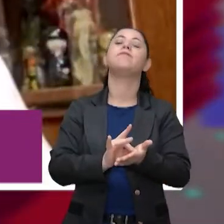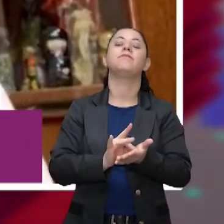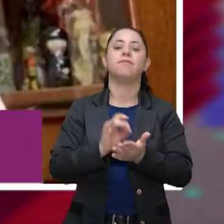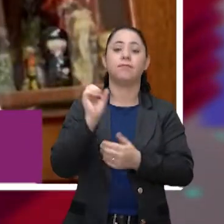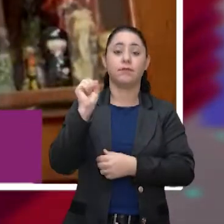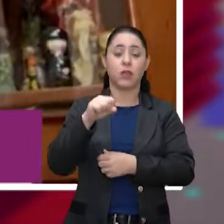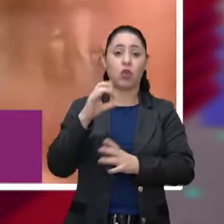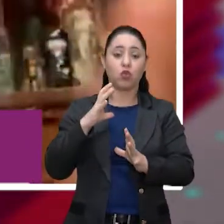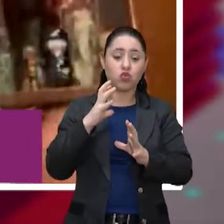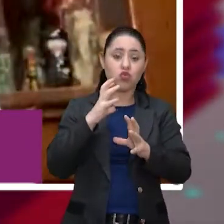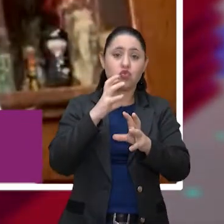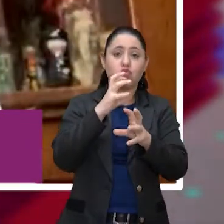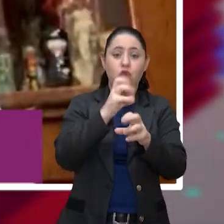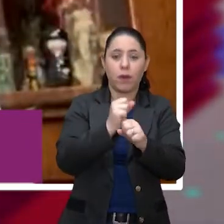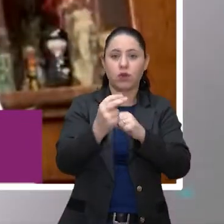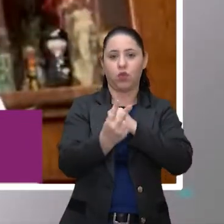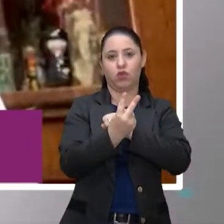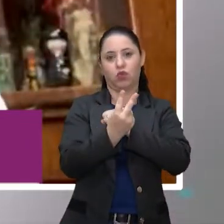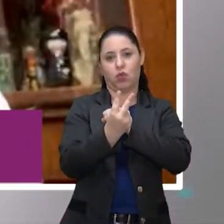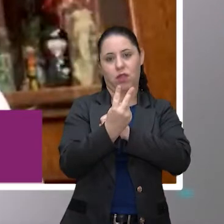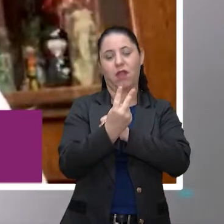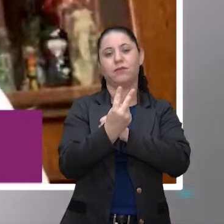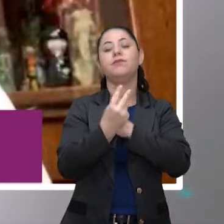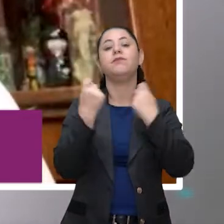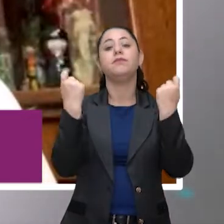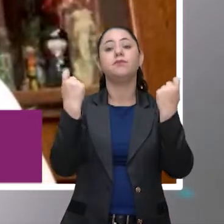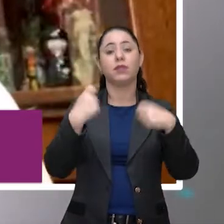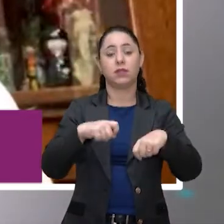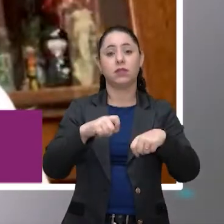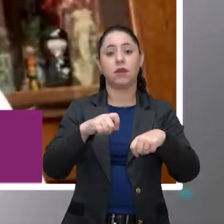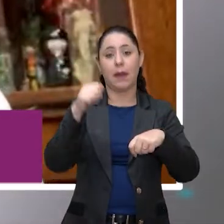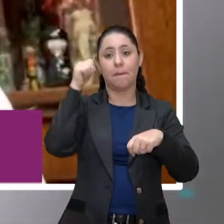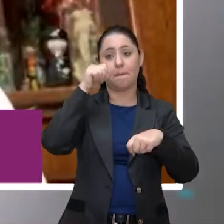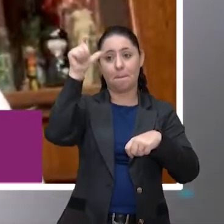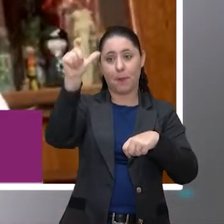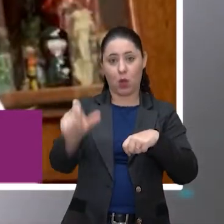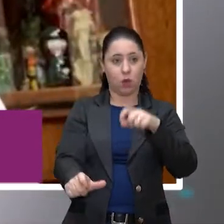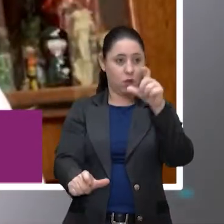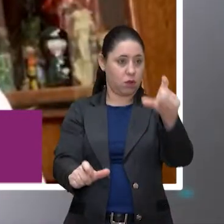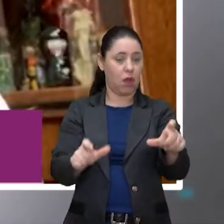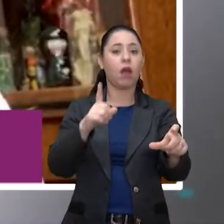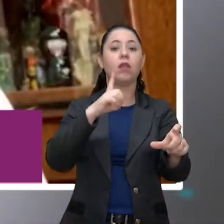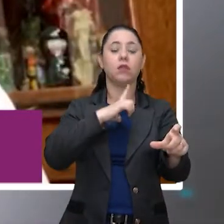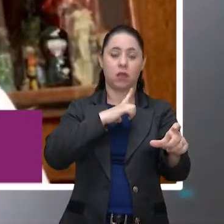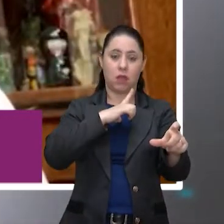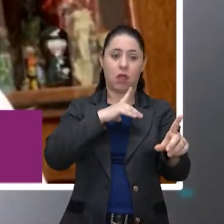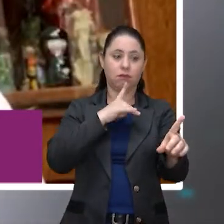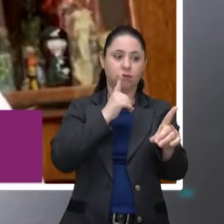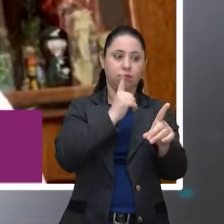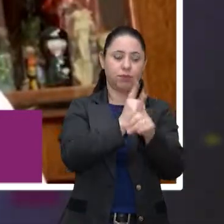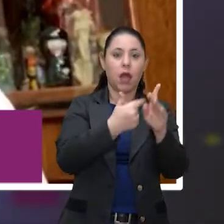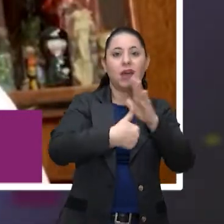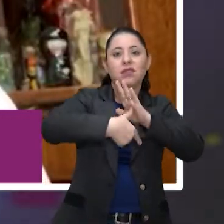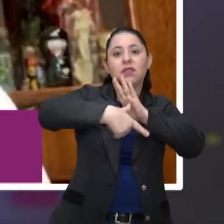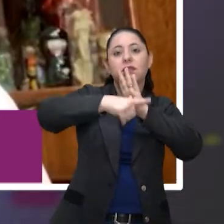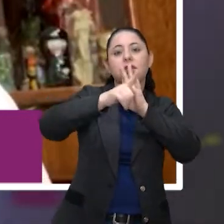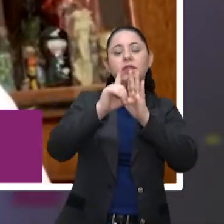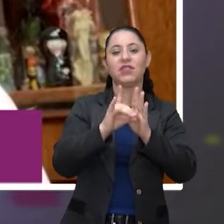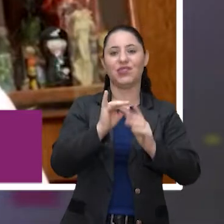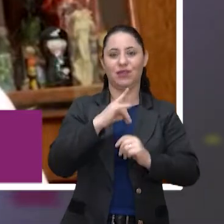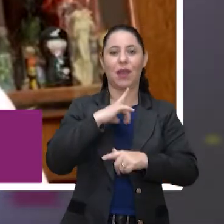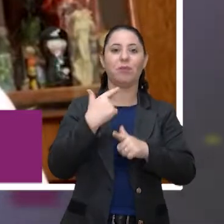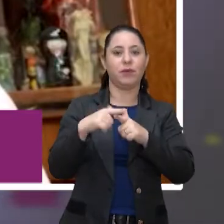assim, é um somatório de cuidados que são necessários para que a mulher ela tenha o diagnóstico mais